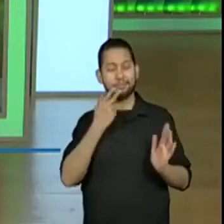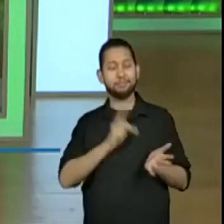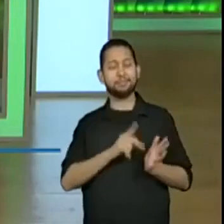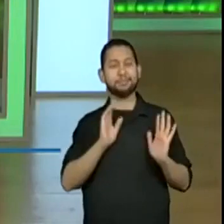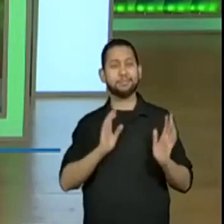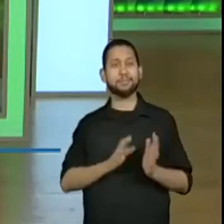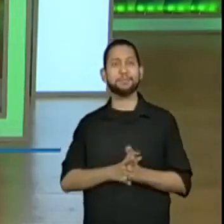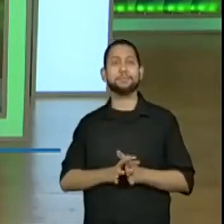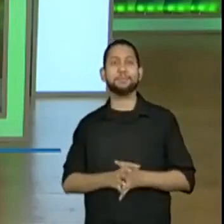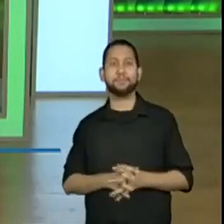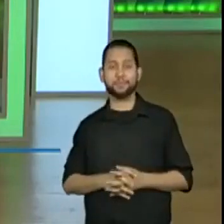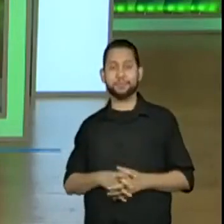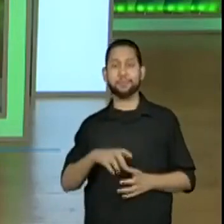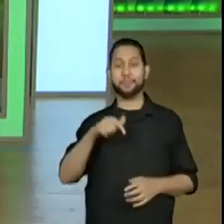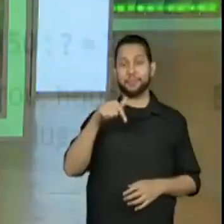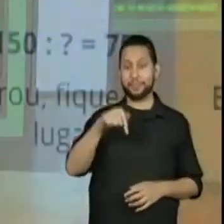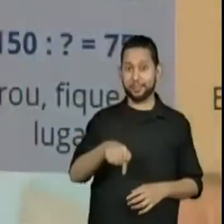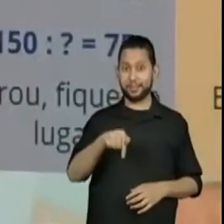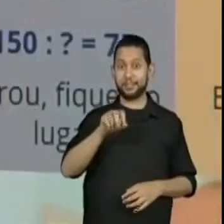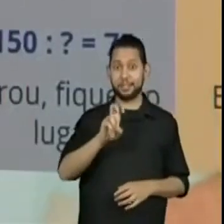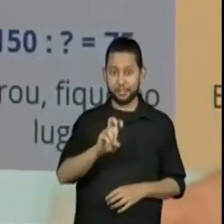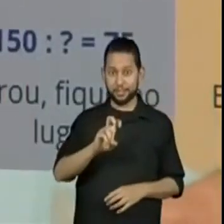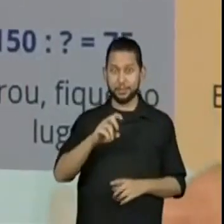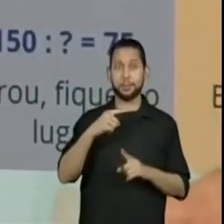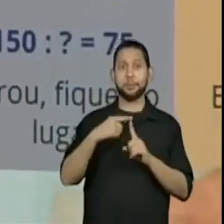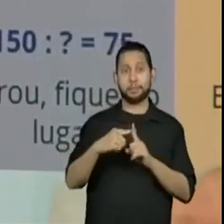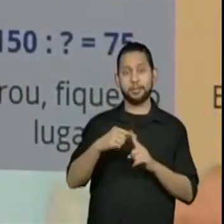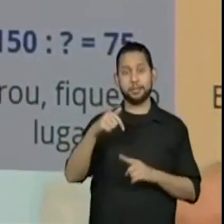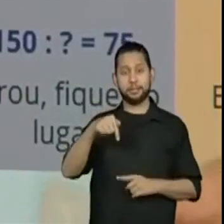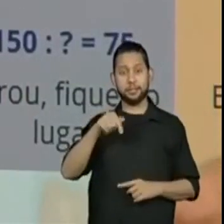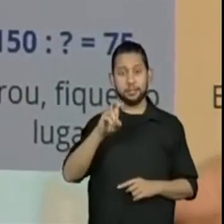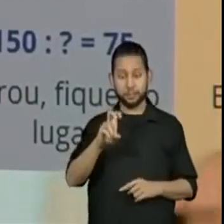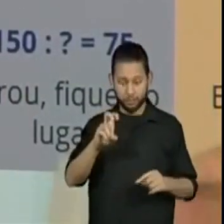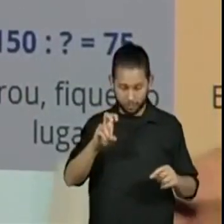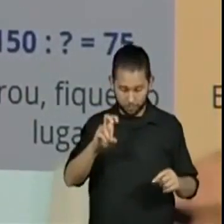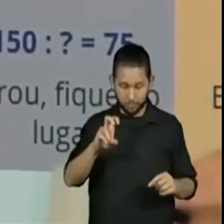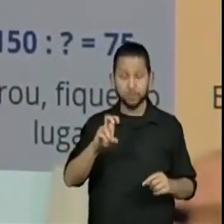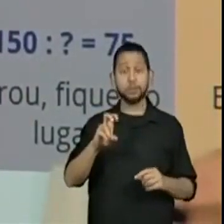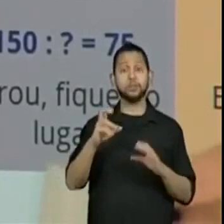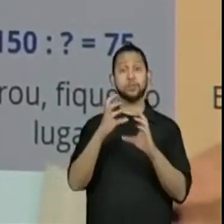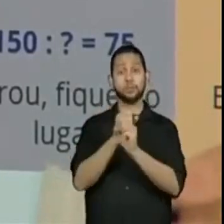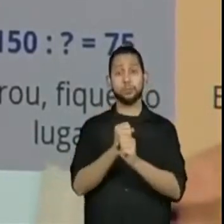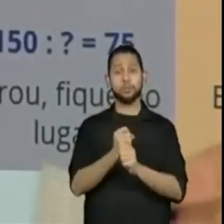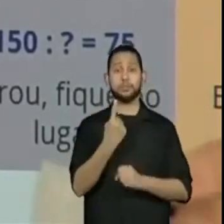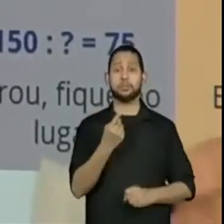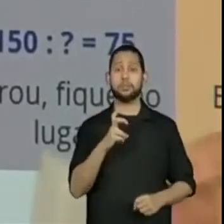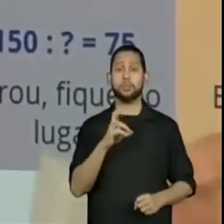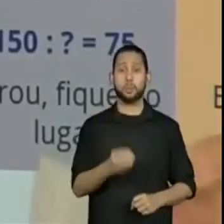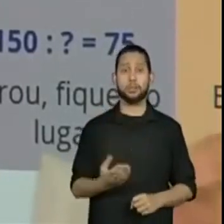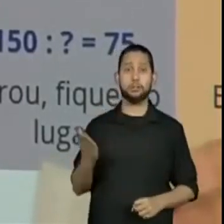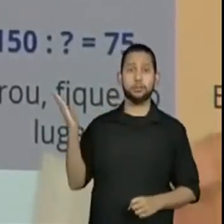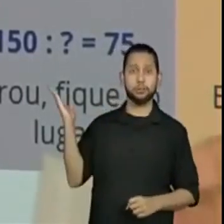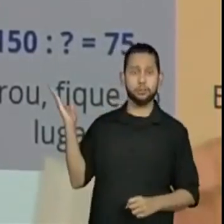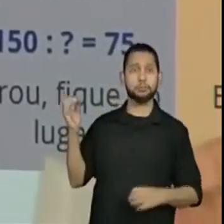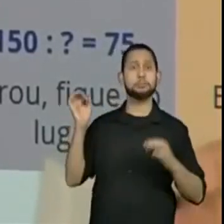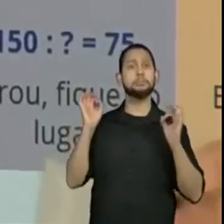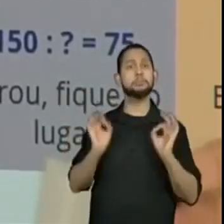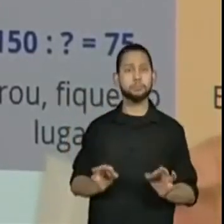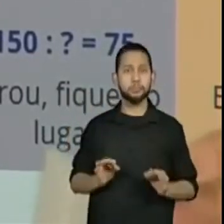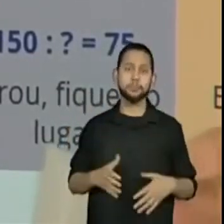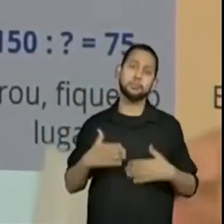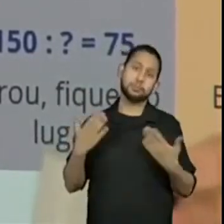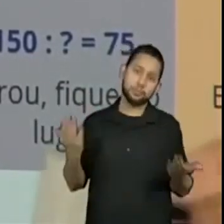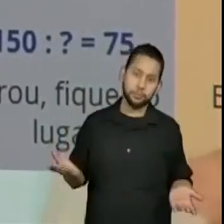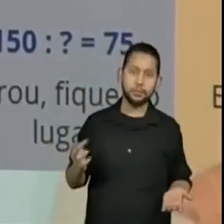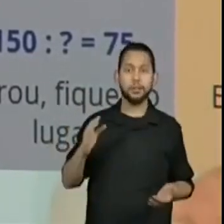Então tá. Então vamos lá. 75 mais 75 vai ser igual a 150. Isso. E já